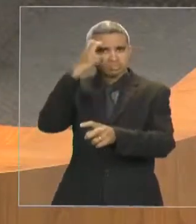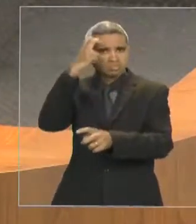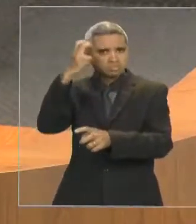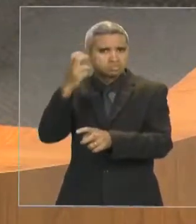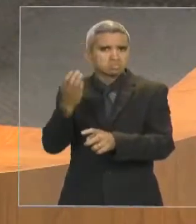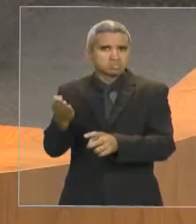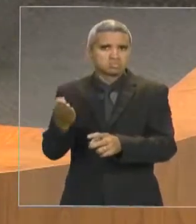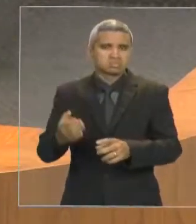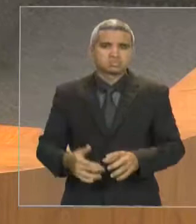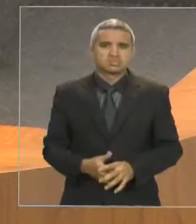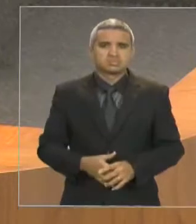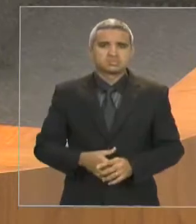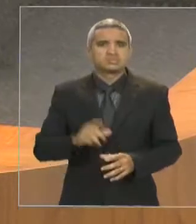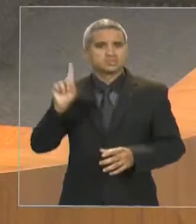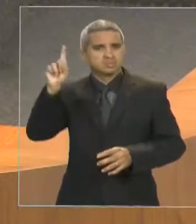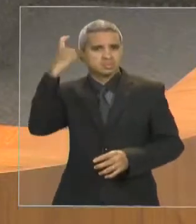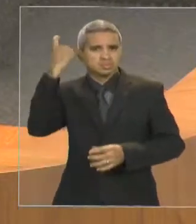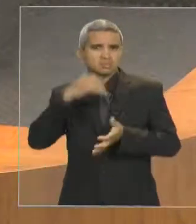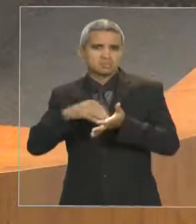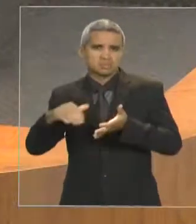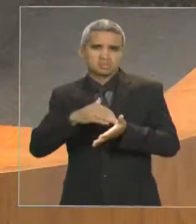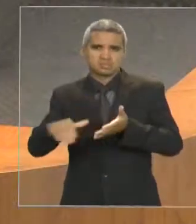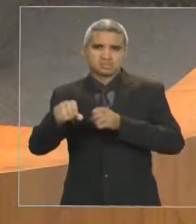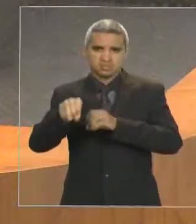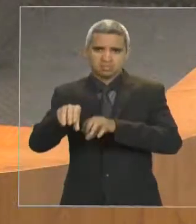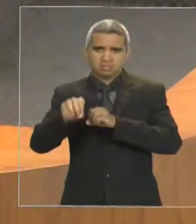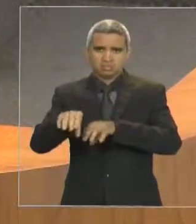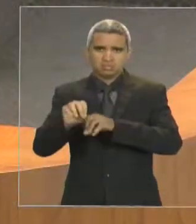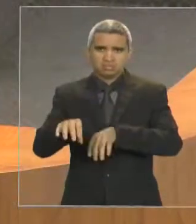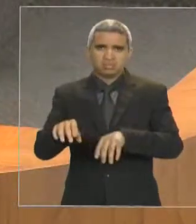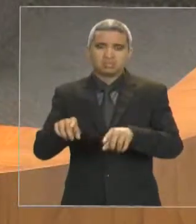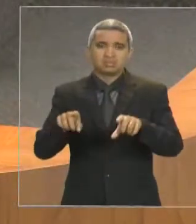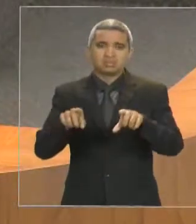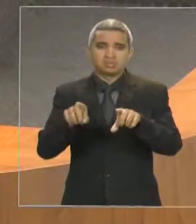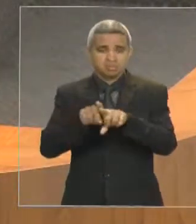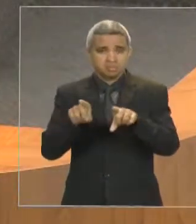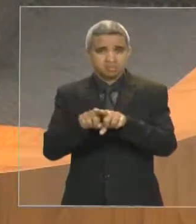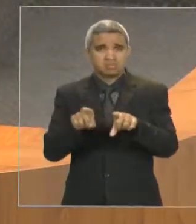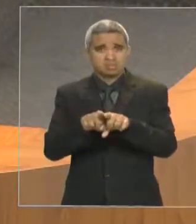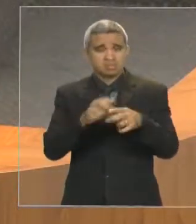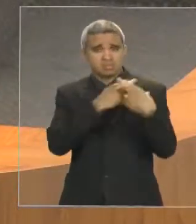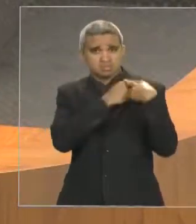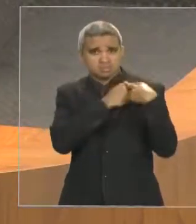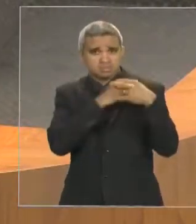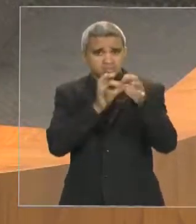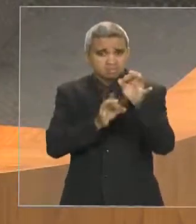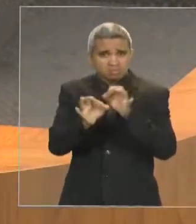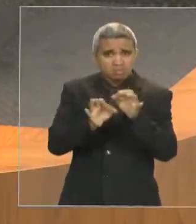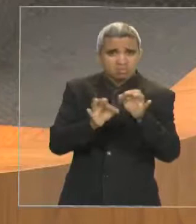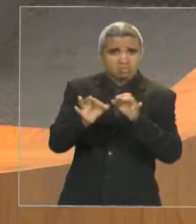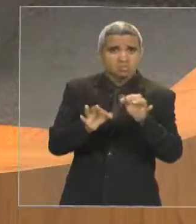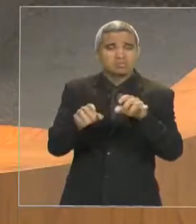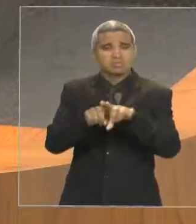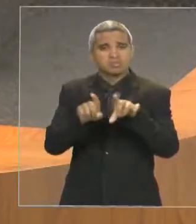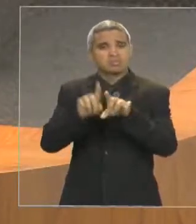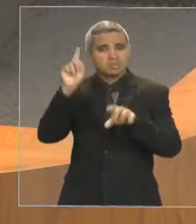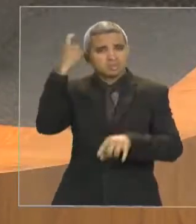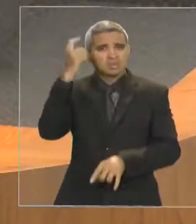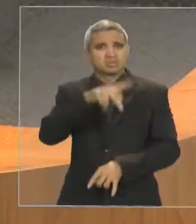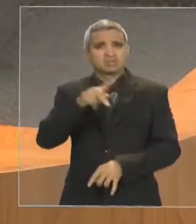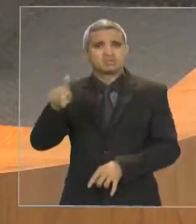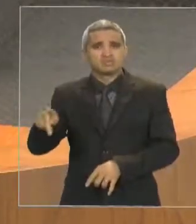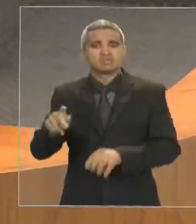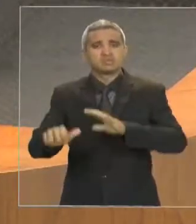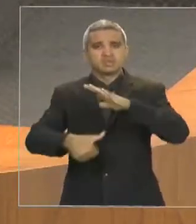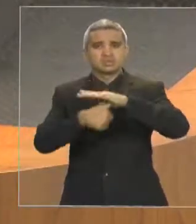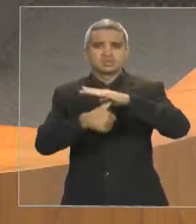homem intelectual, foi secretário de Educação, e não só como gestor, mas passou a vida toda ensinando, foi reitor da universidade. Foi o